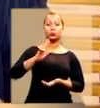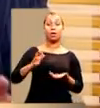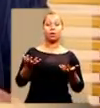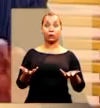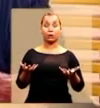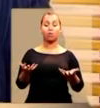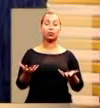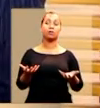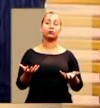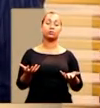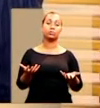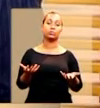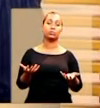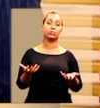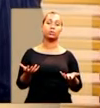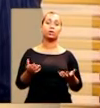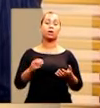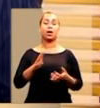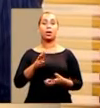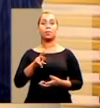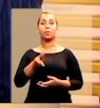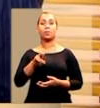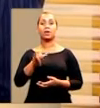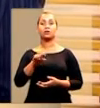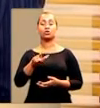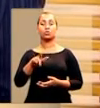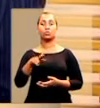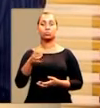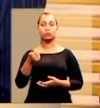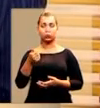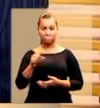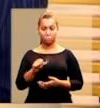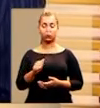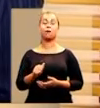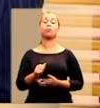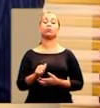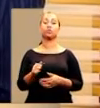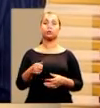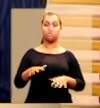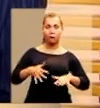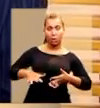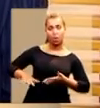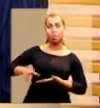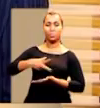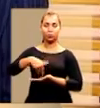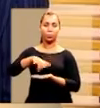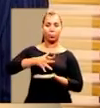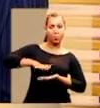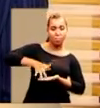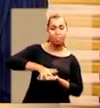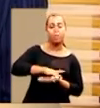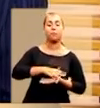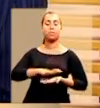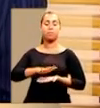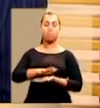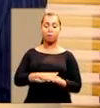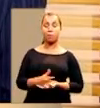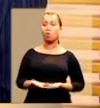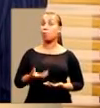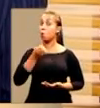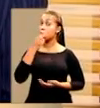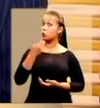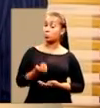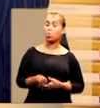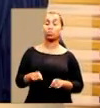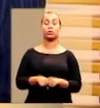querendo usar já para... lá na Brasilusa, fizemos lá as rodas de samba os grupos, nas bandas de roda de samba.